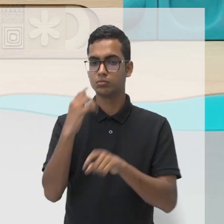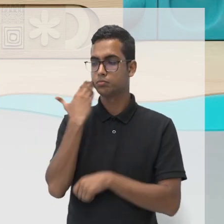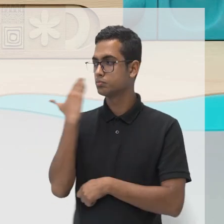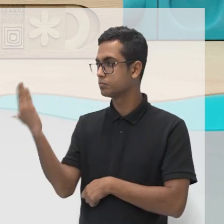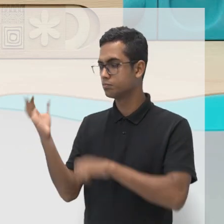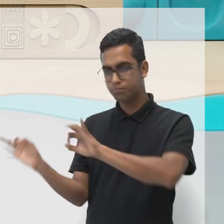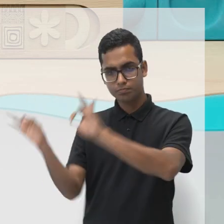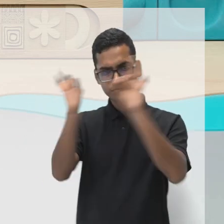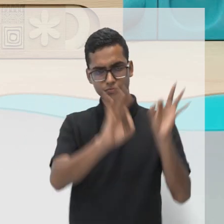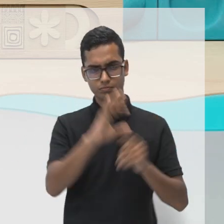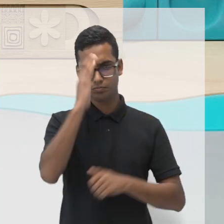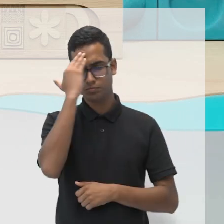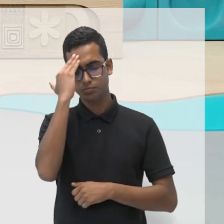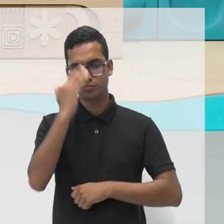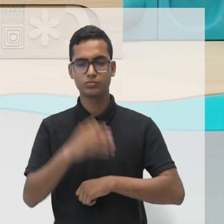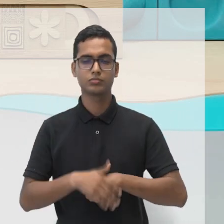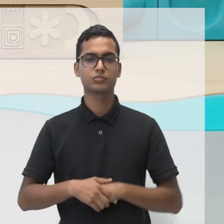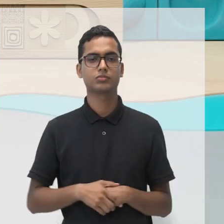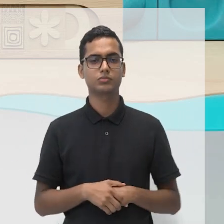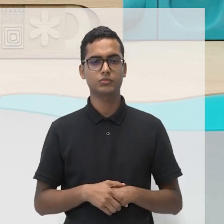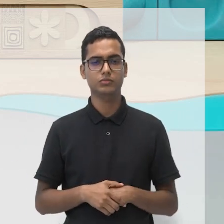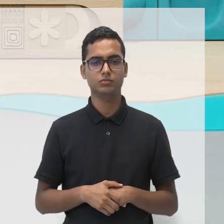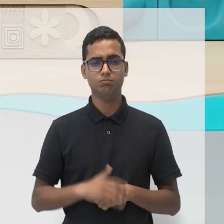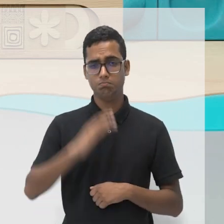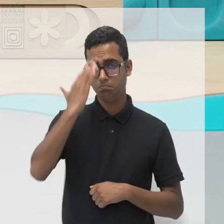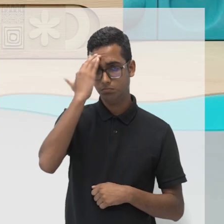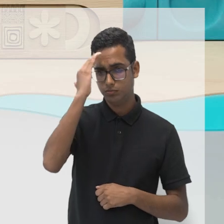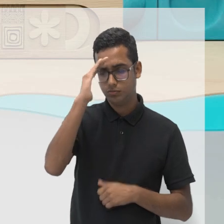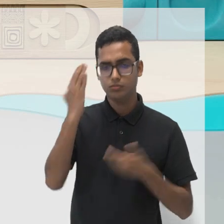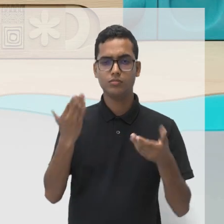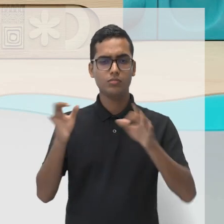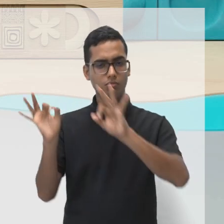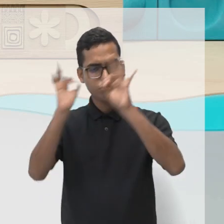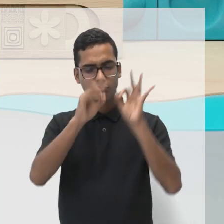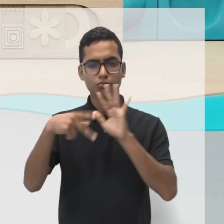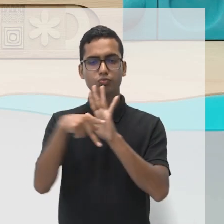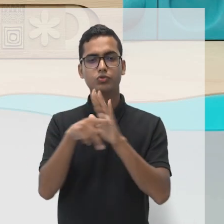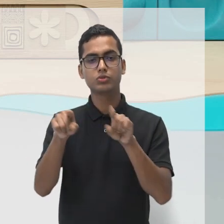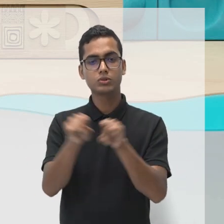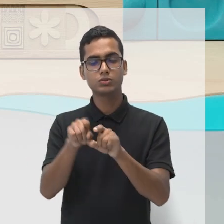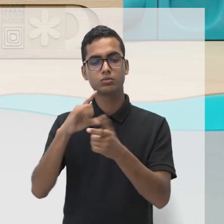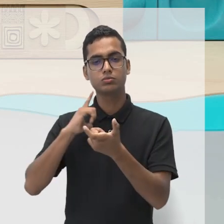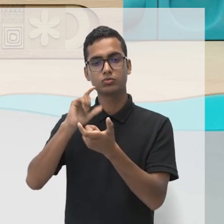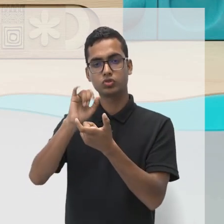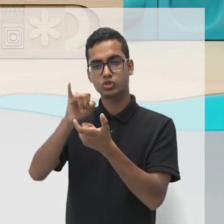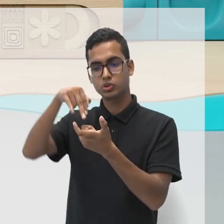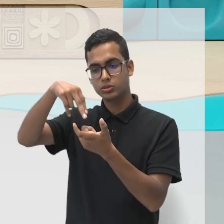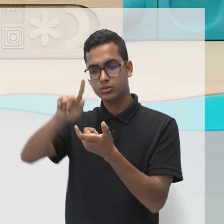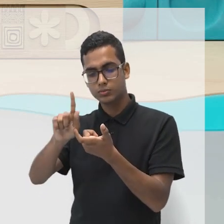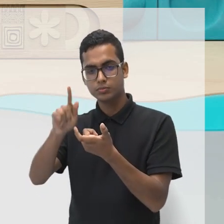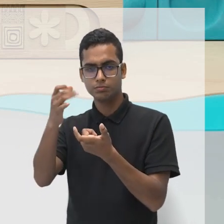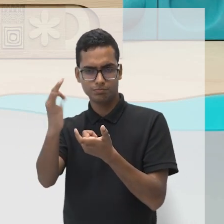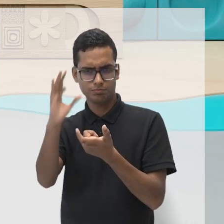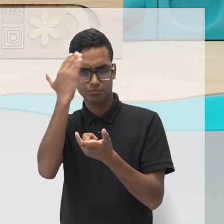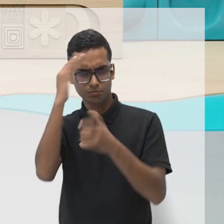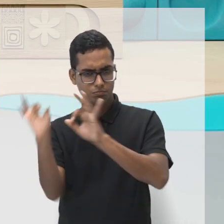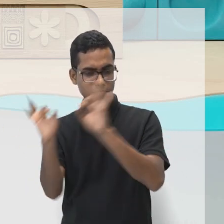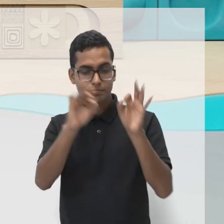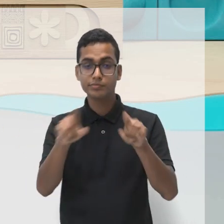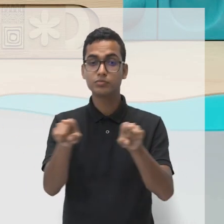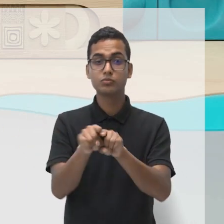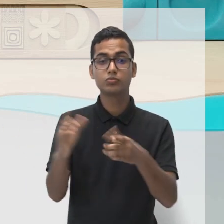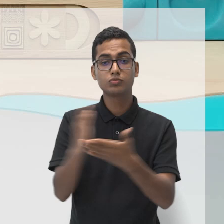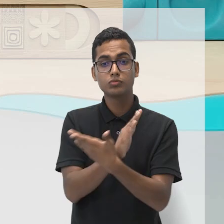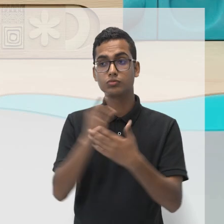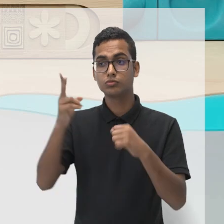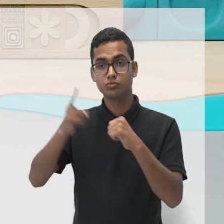indo da língua portuguesa, que também são as terminações de gerúndio aqui da nossa língua. Na língua inglesa só tem ing,